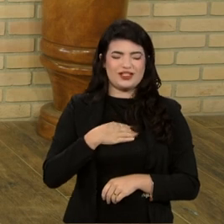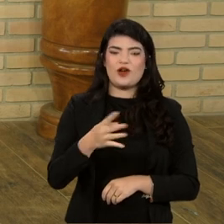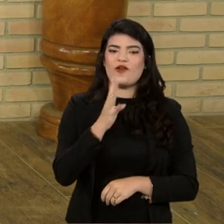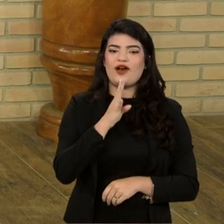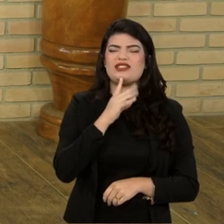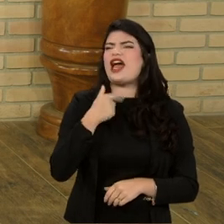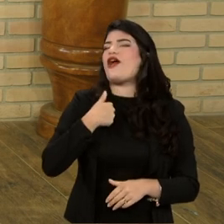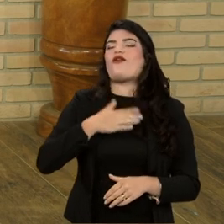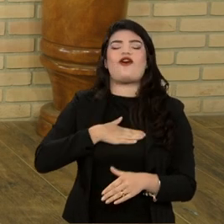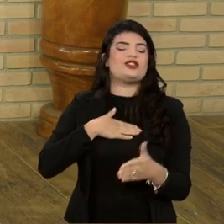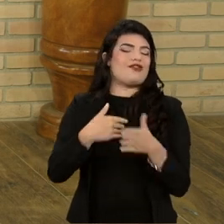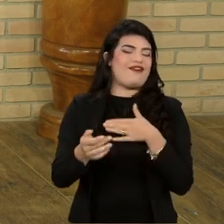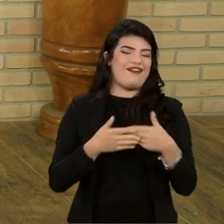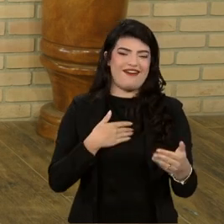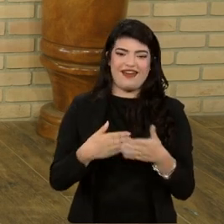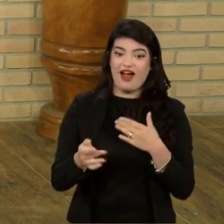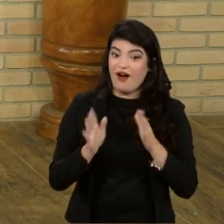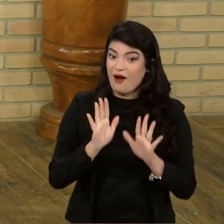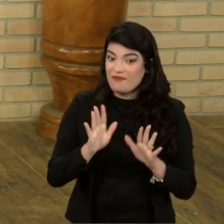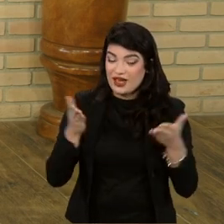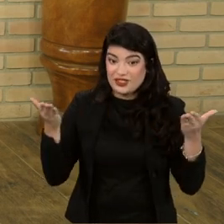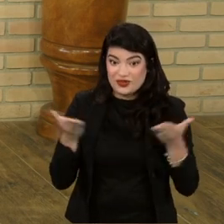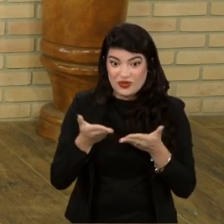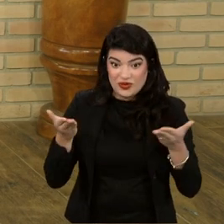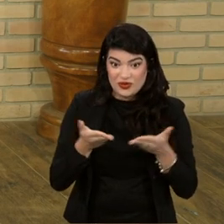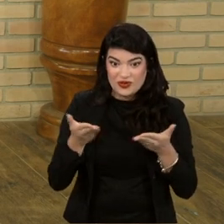qualquer trem que você faz, mas... Não, mas eu vou fazer uma...